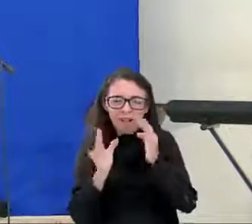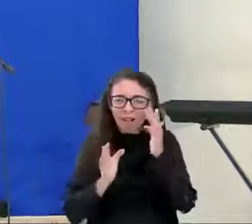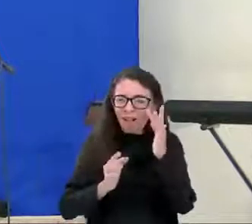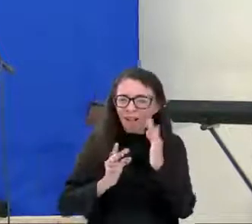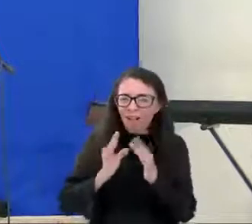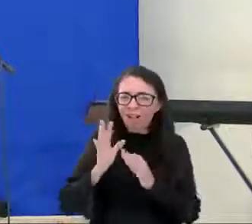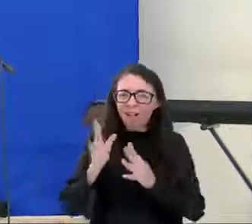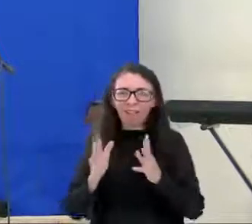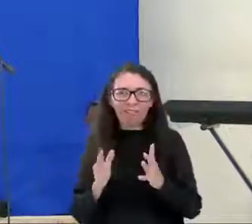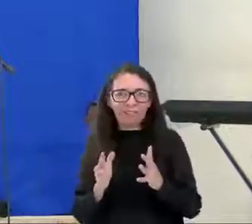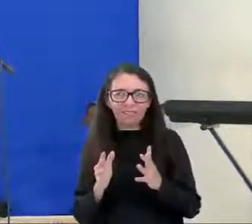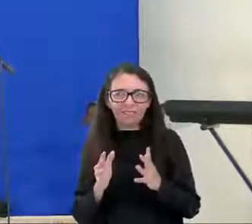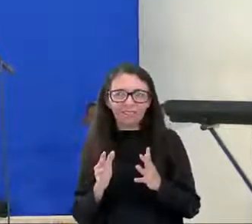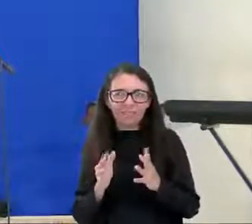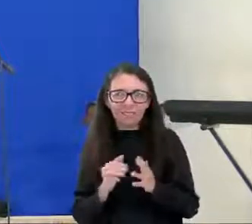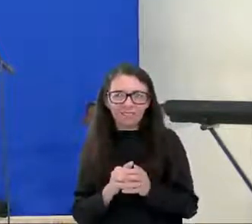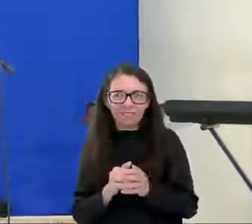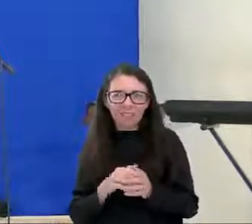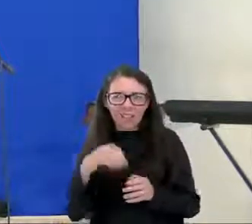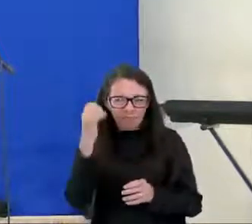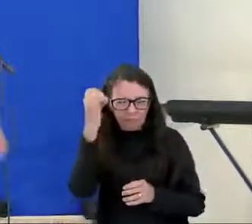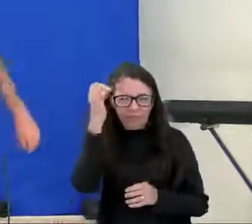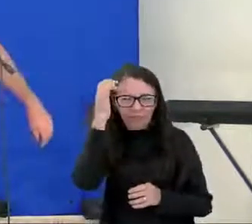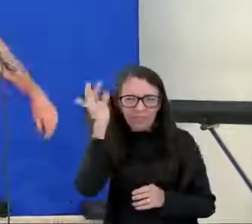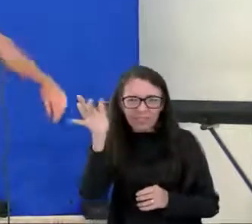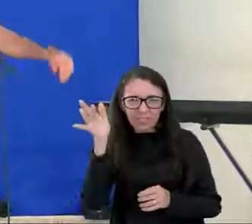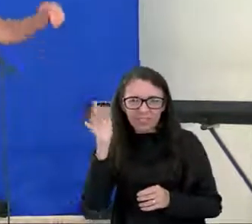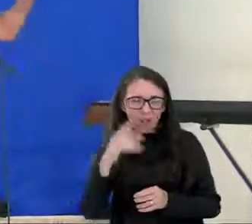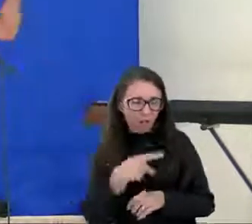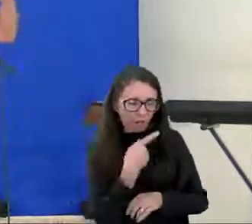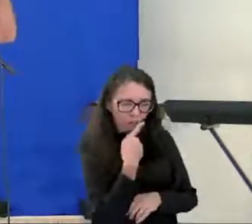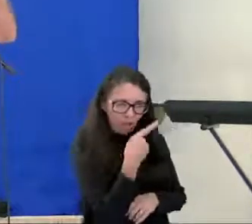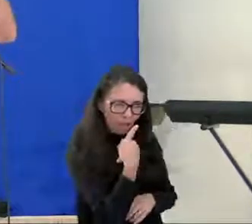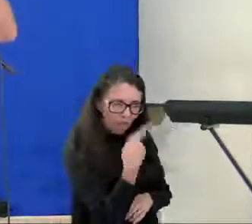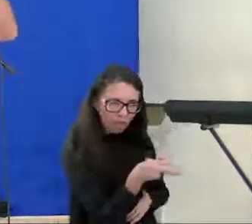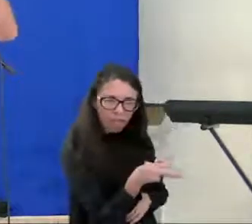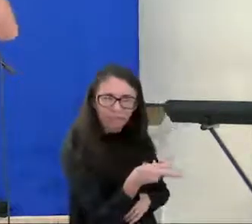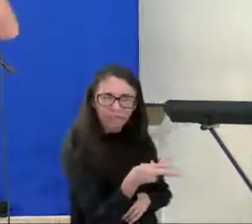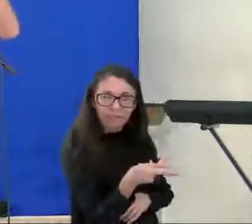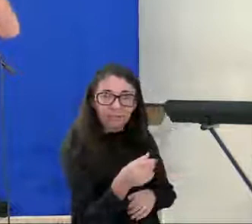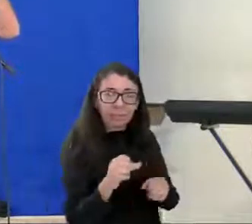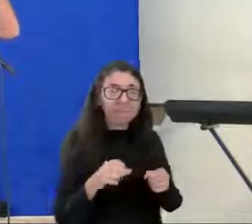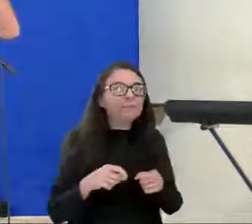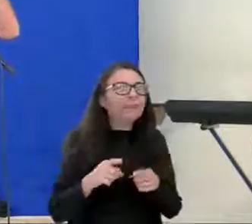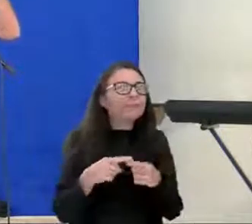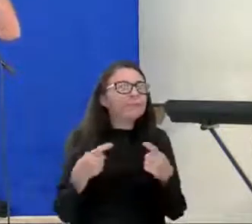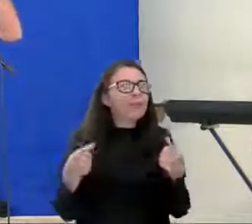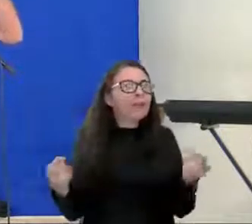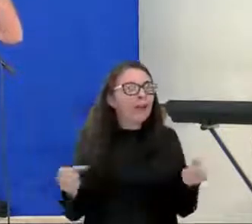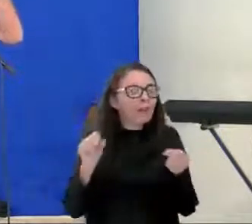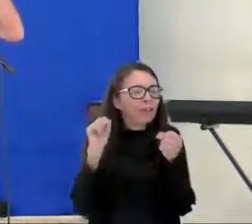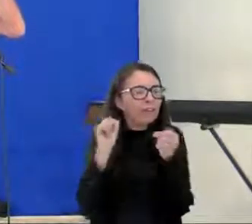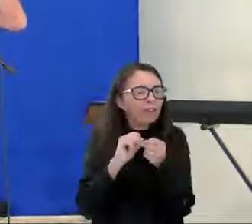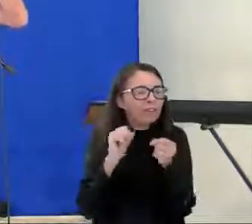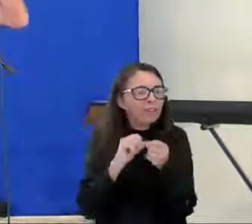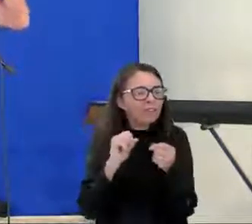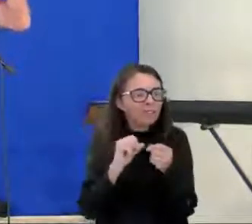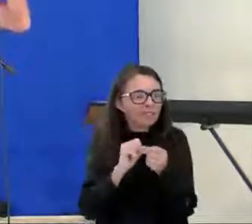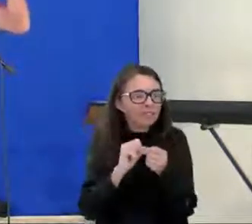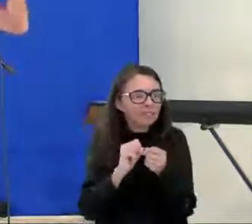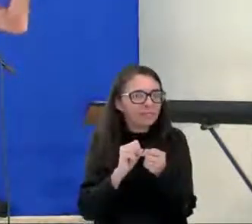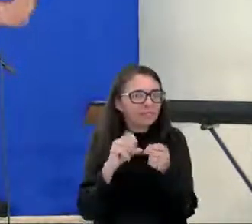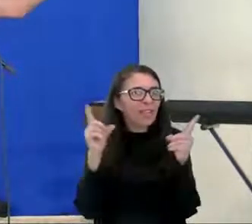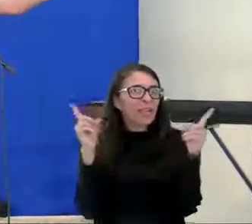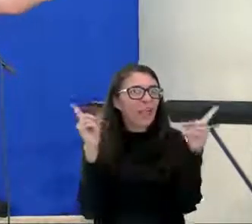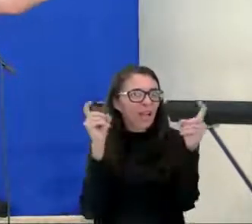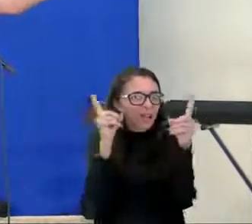Fazer é difícil. E aquele provérbio que eu gosto de falar, né? Entre o fazer e o falar e o fazer,